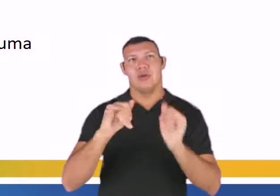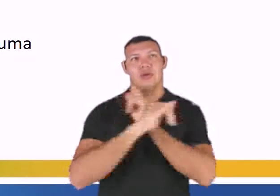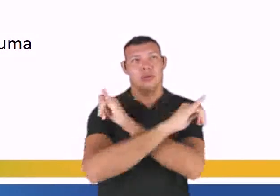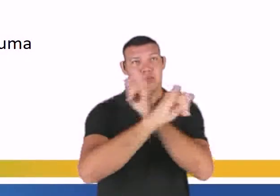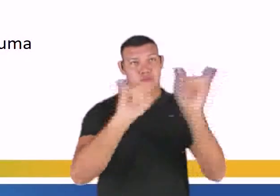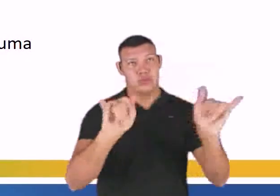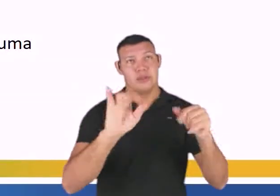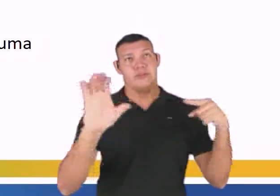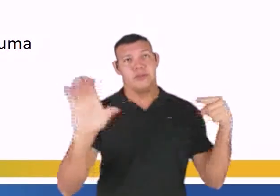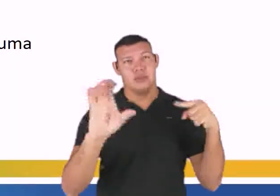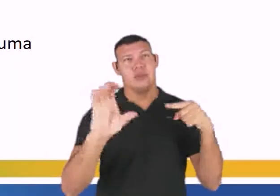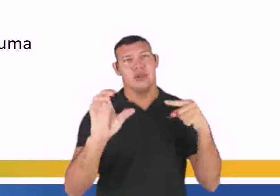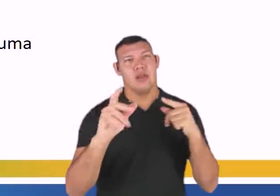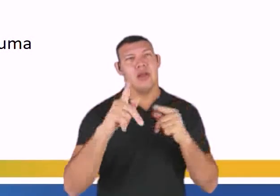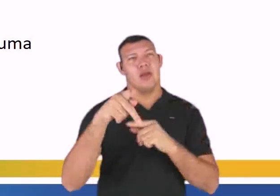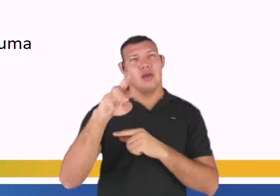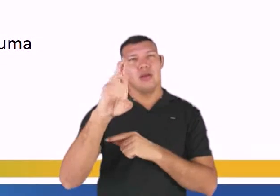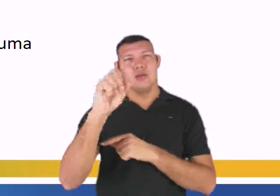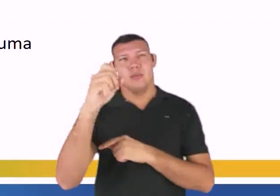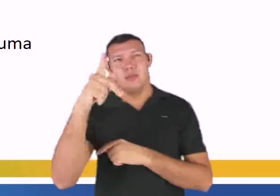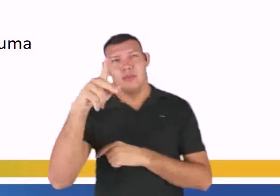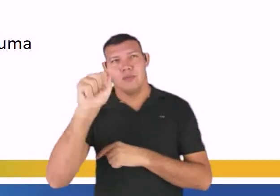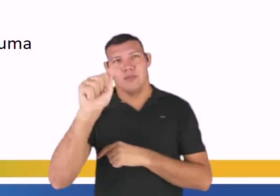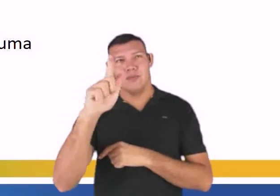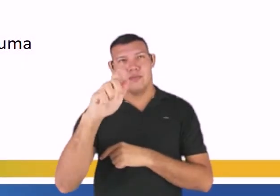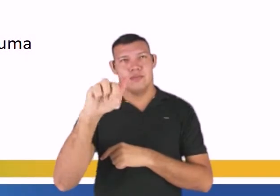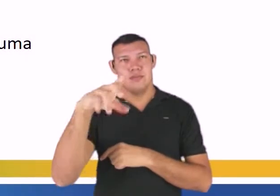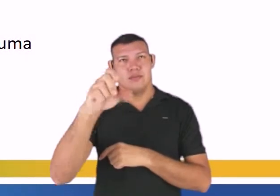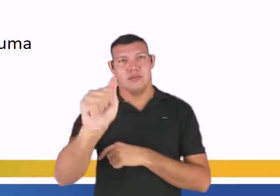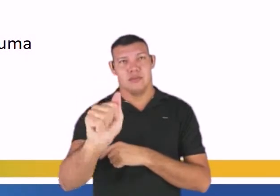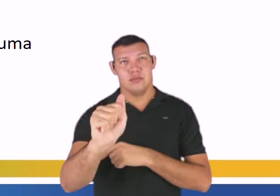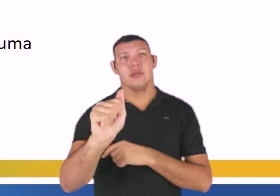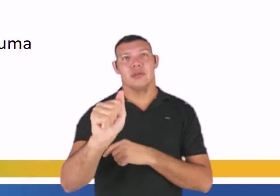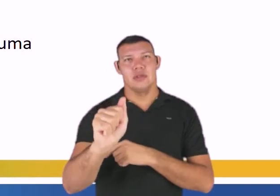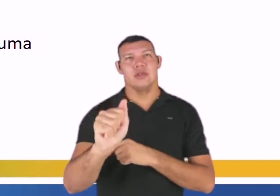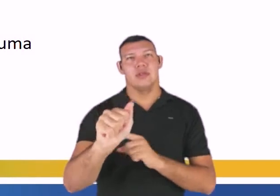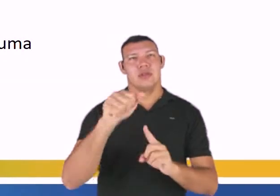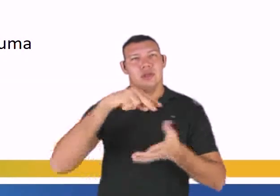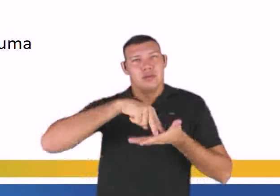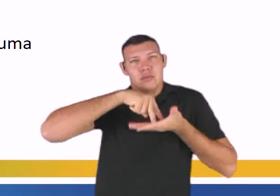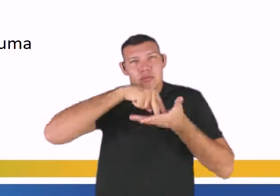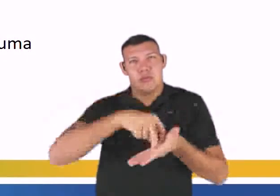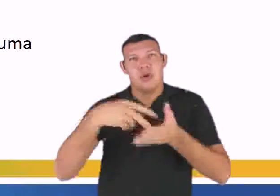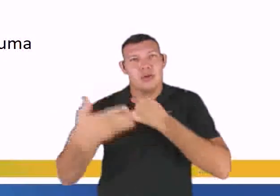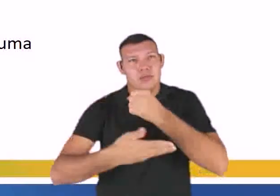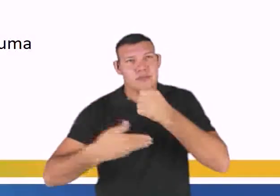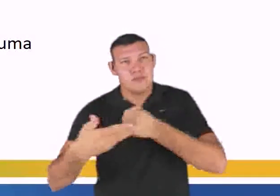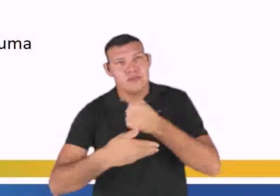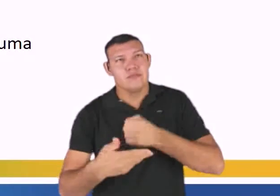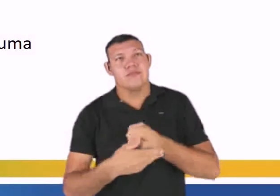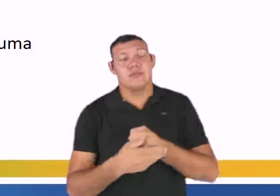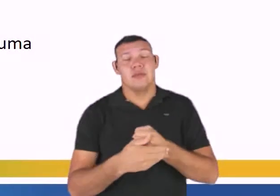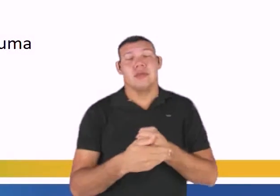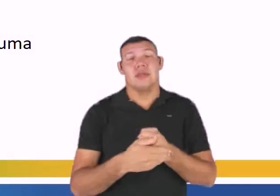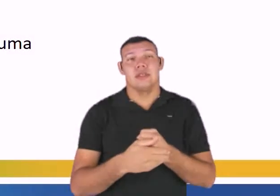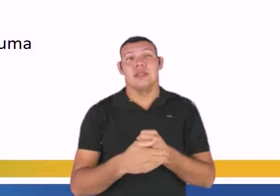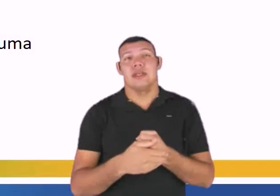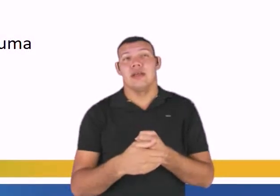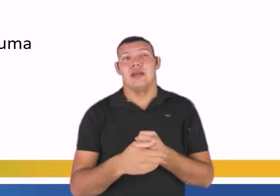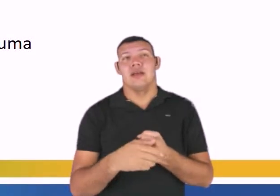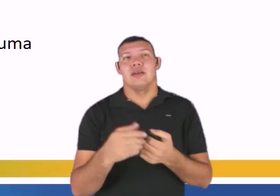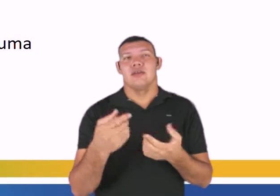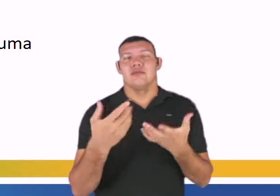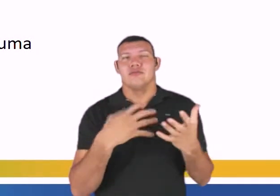tem como posição básica uma destas intenções, vender o produto ou conscientizar sobre um tema social? D.